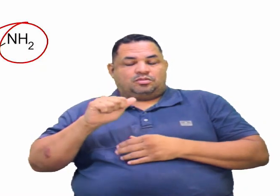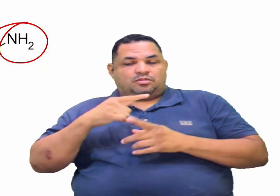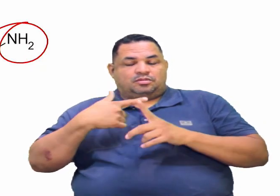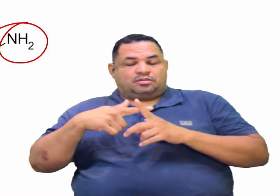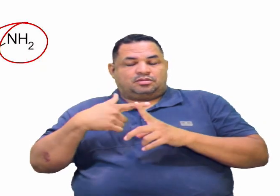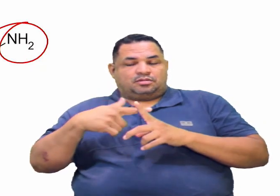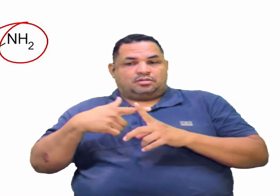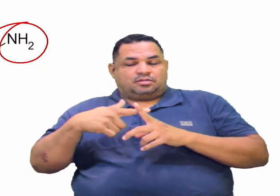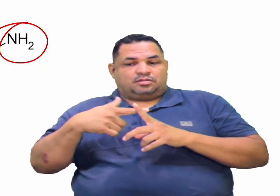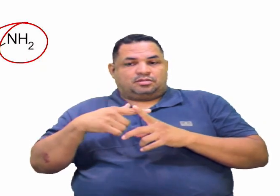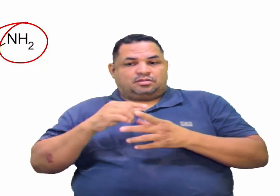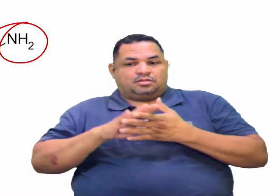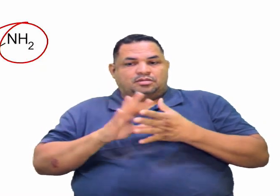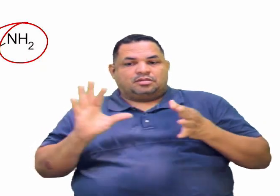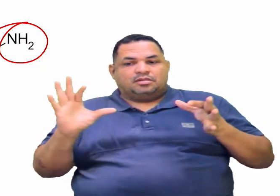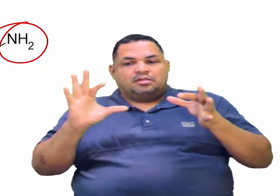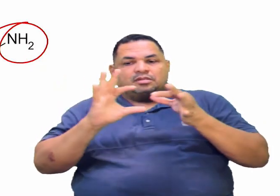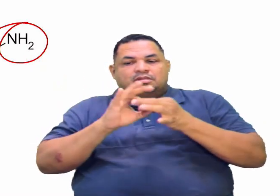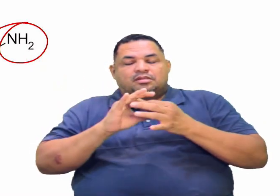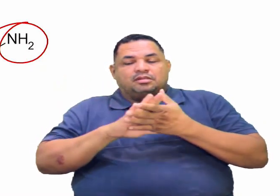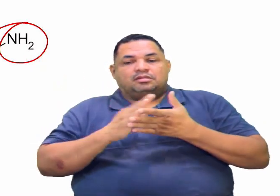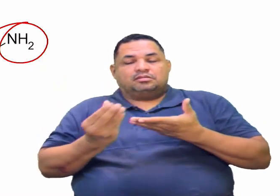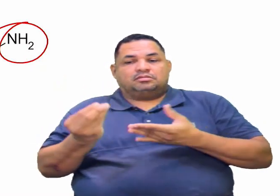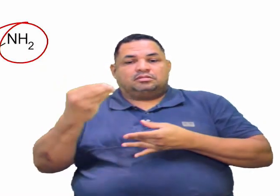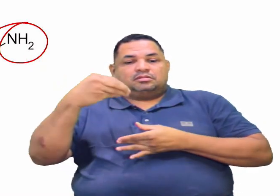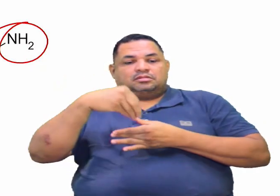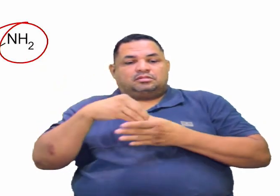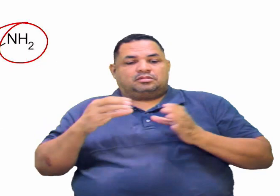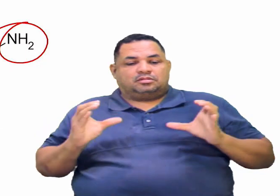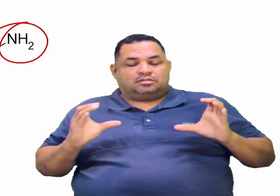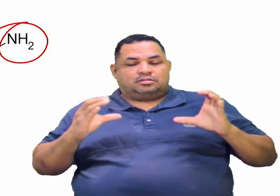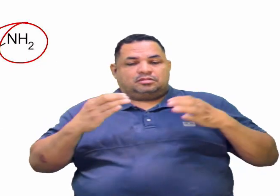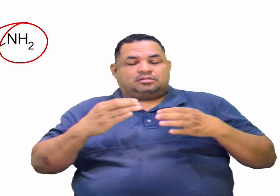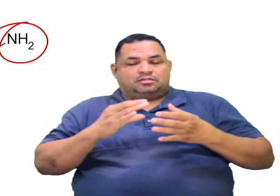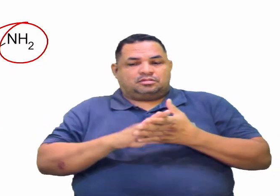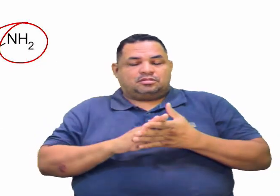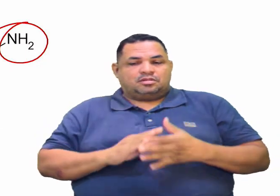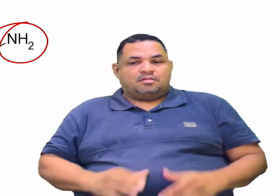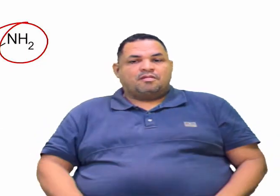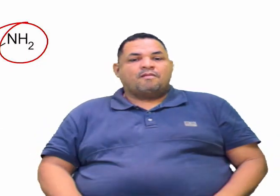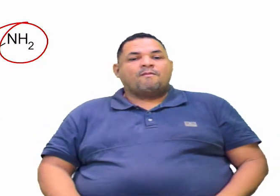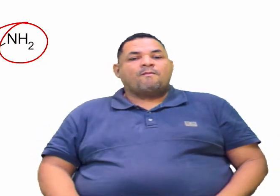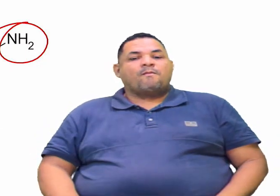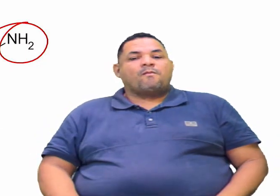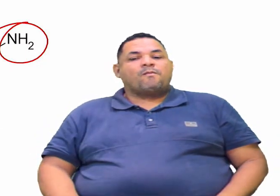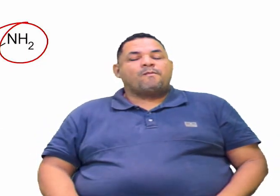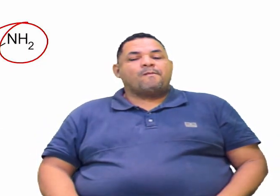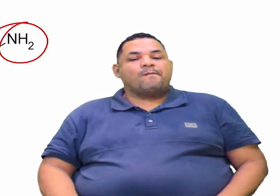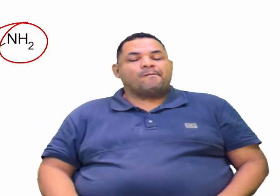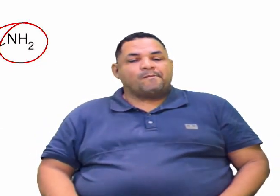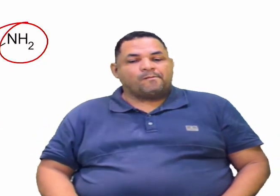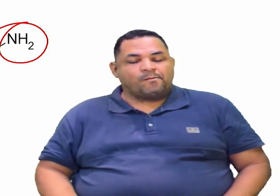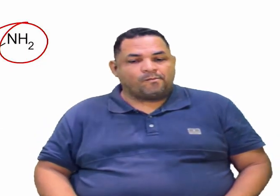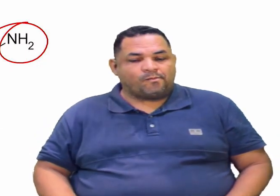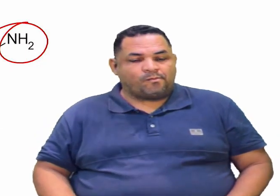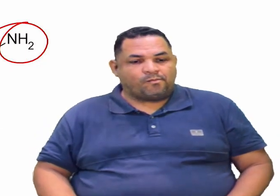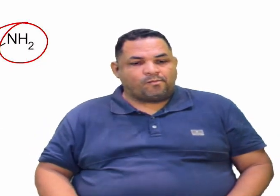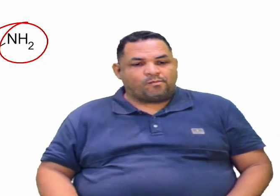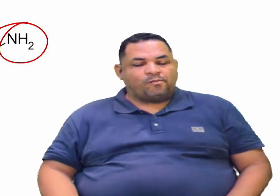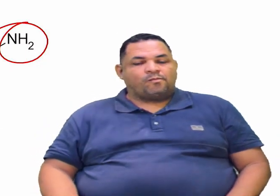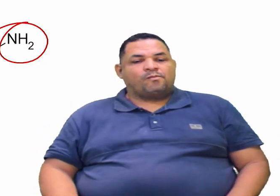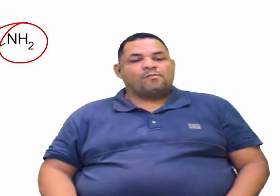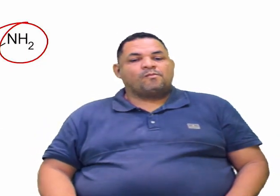enol porque essa ligação dupla pertence a um anel aromático. Vai ser quem,